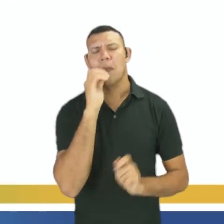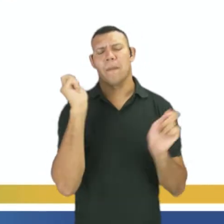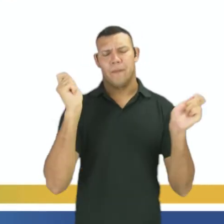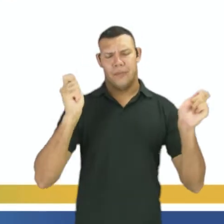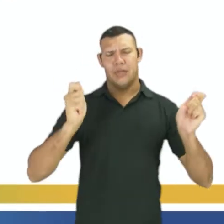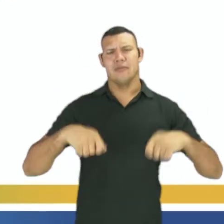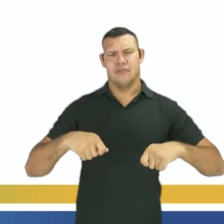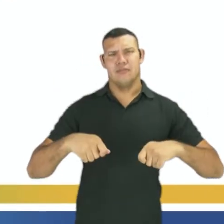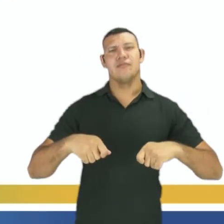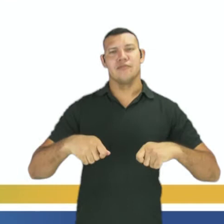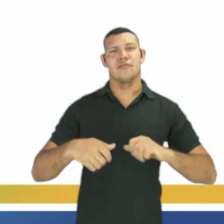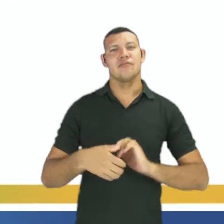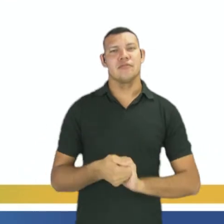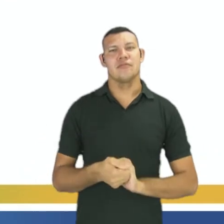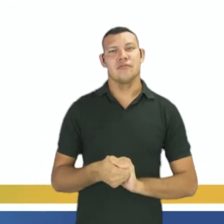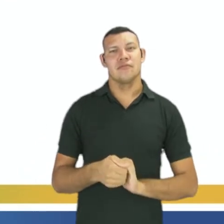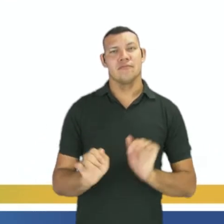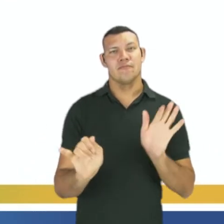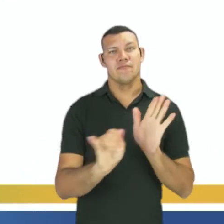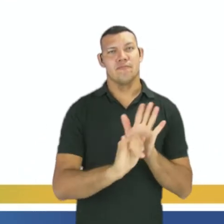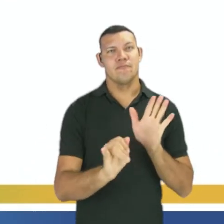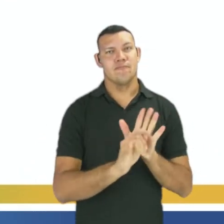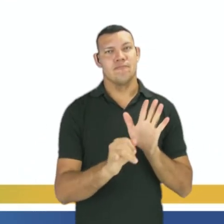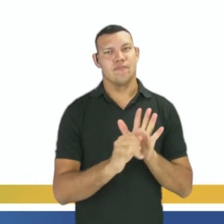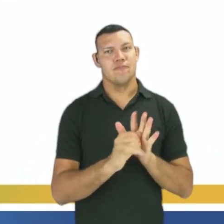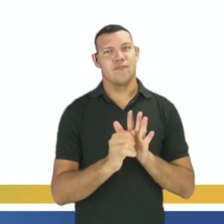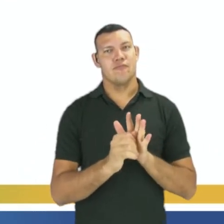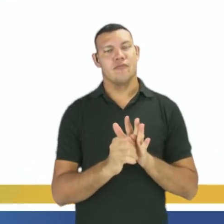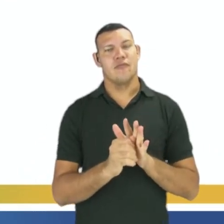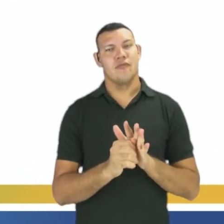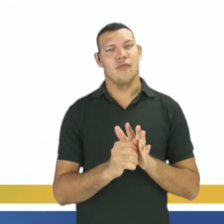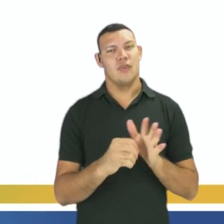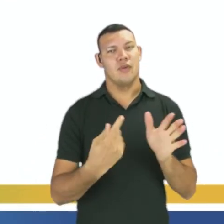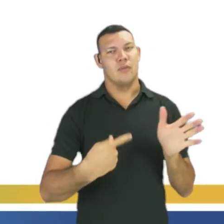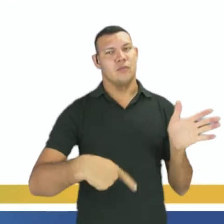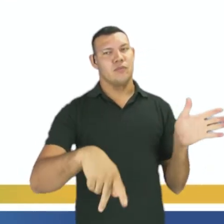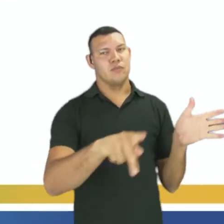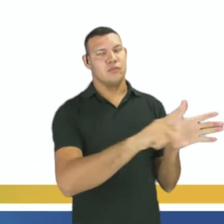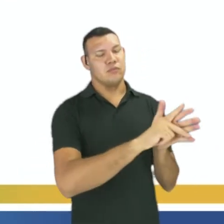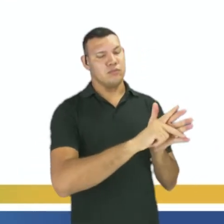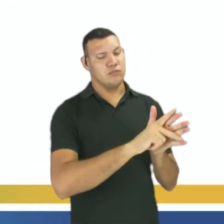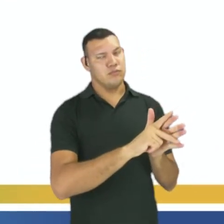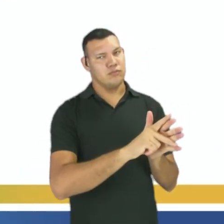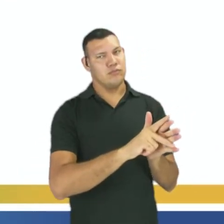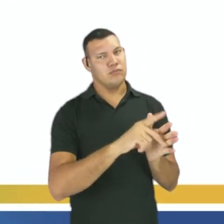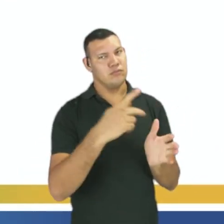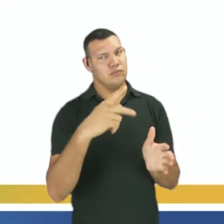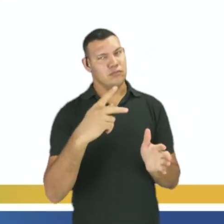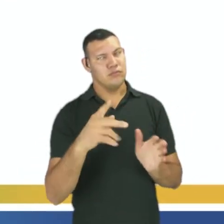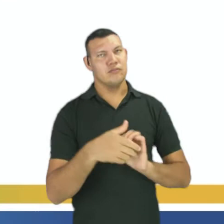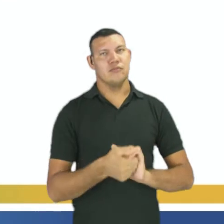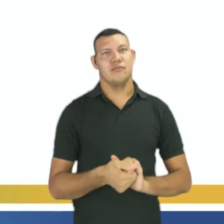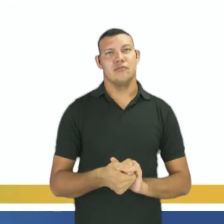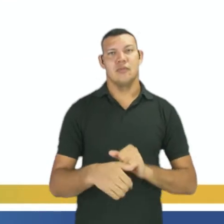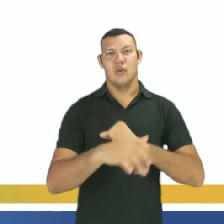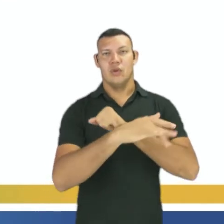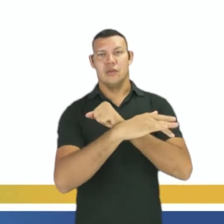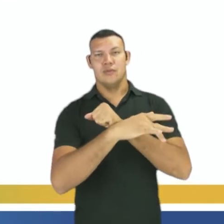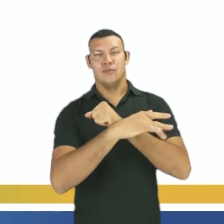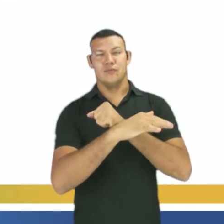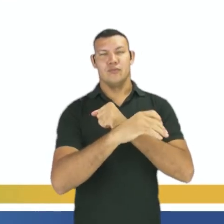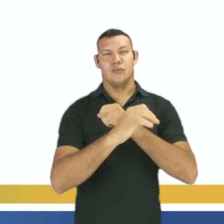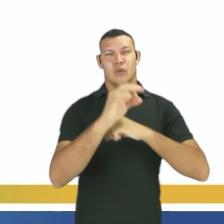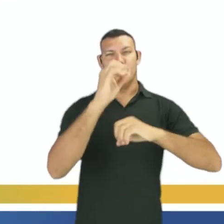capacidade, pessoal, de identificar o seu dono através do odor, principalmente de ácidos carboxílicos que são